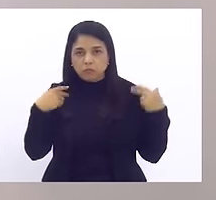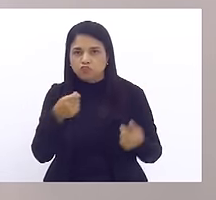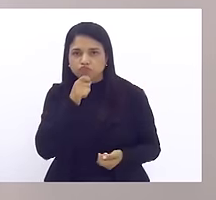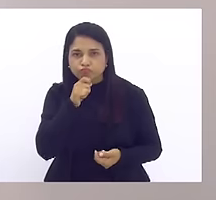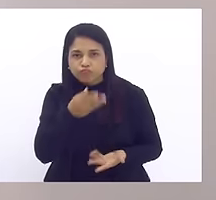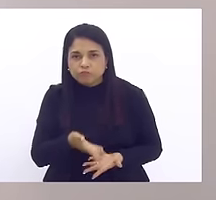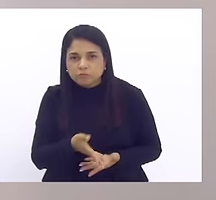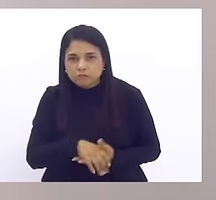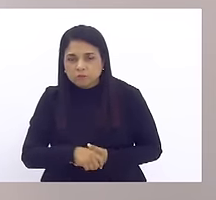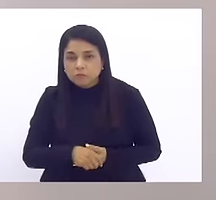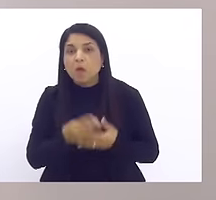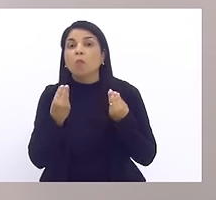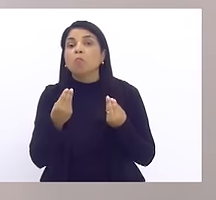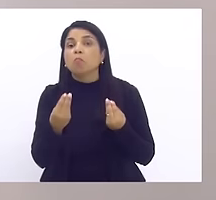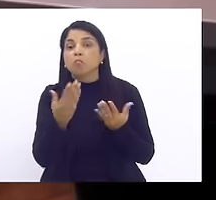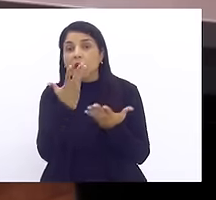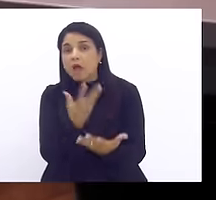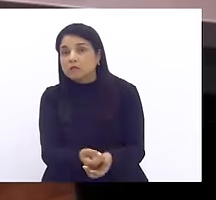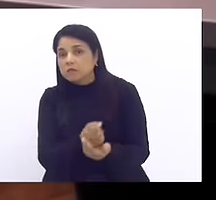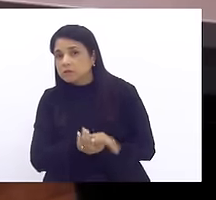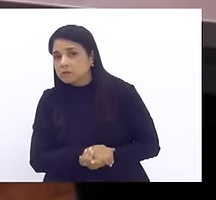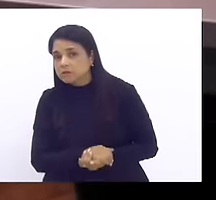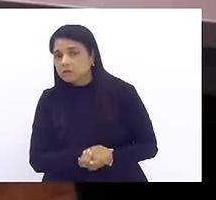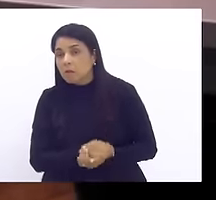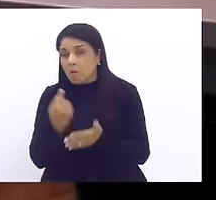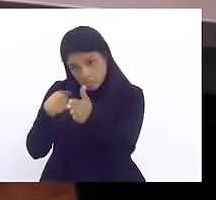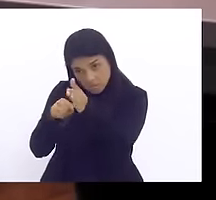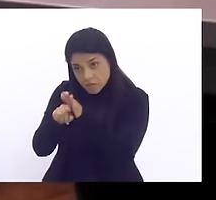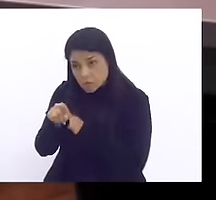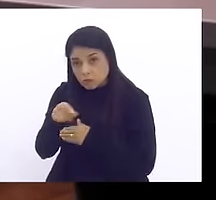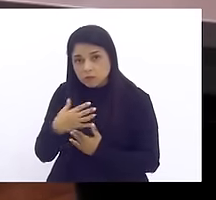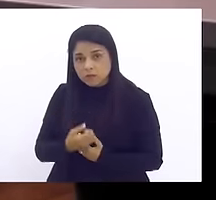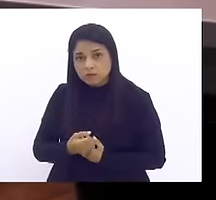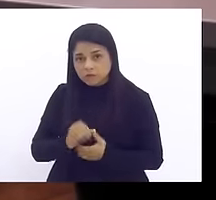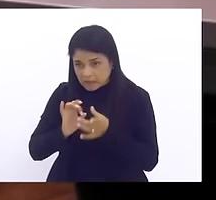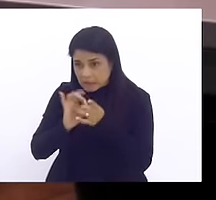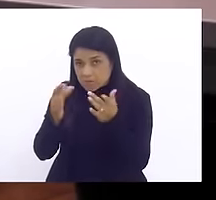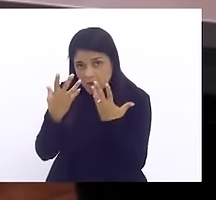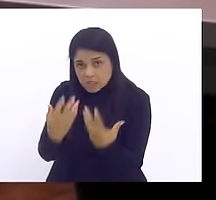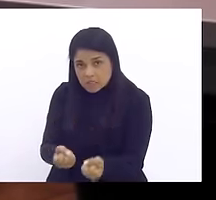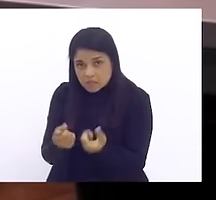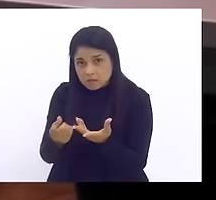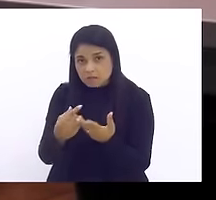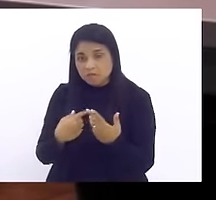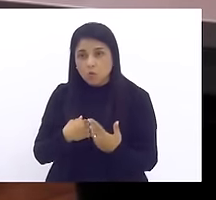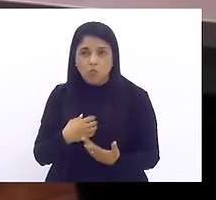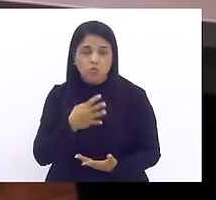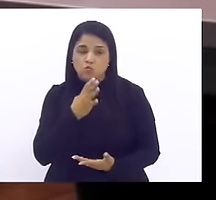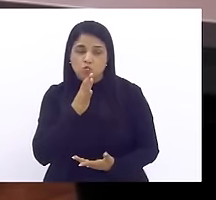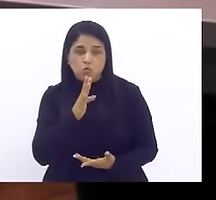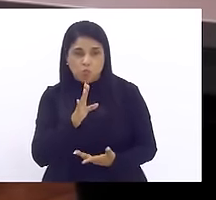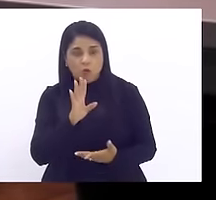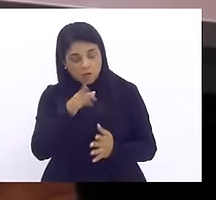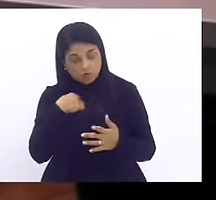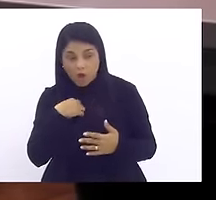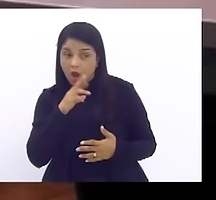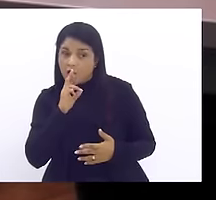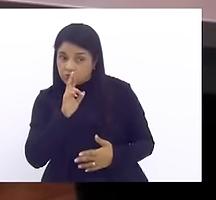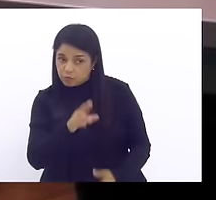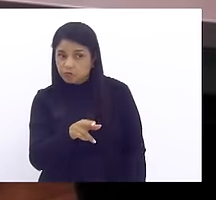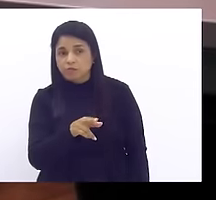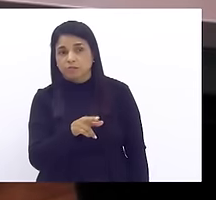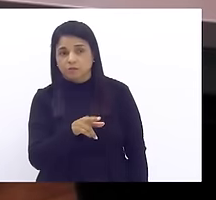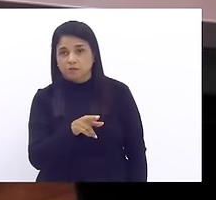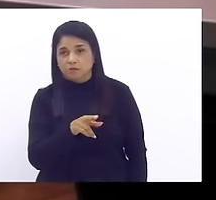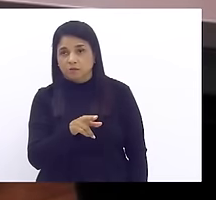isso é uma pergunta por que que a senhora permite isso ou então pode falar eu não tenho conhecimento Eu já respondi então